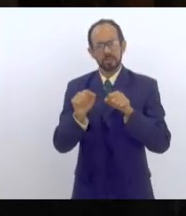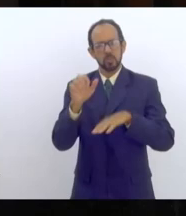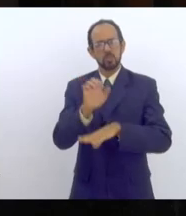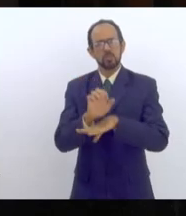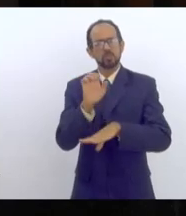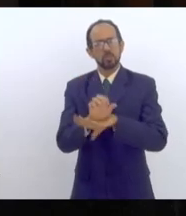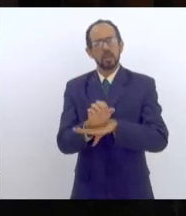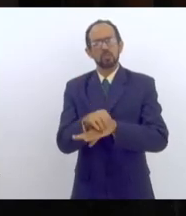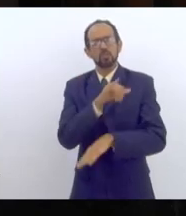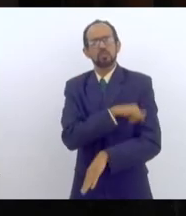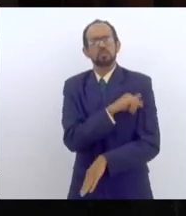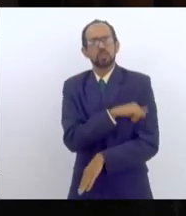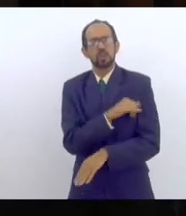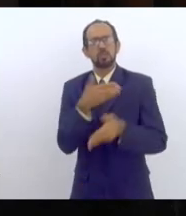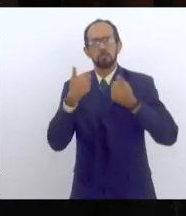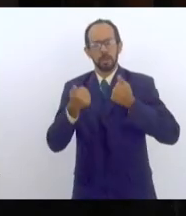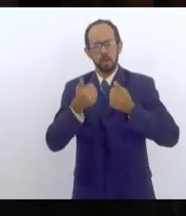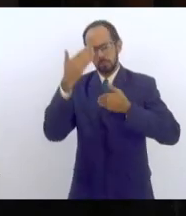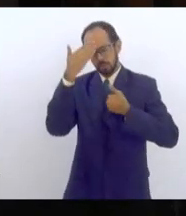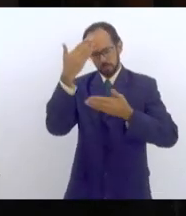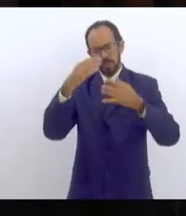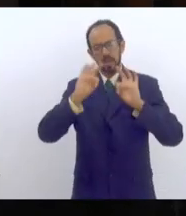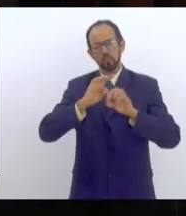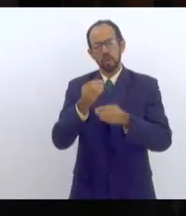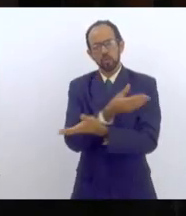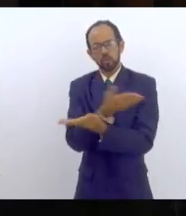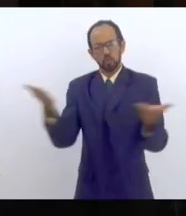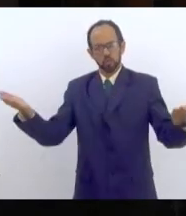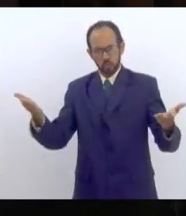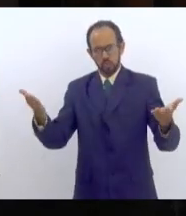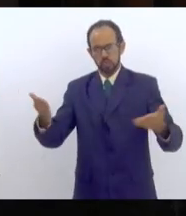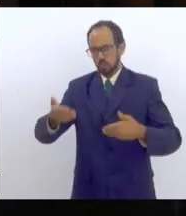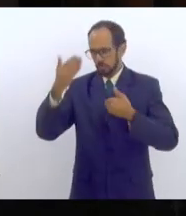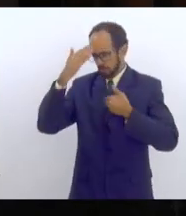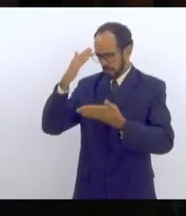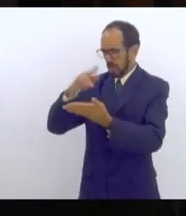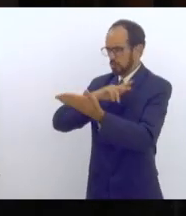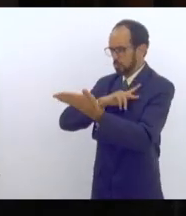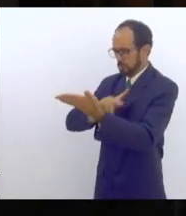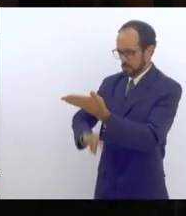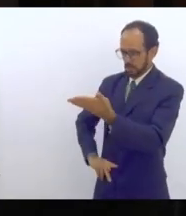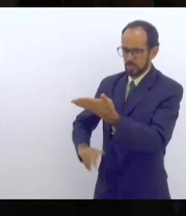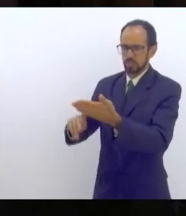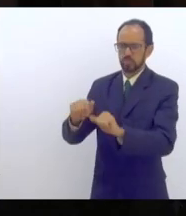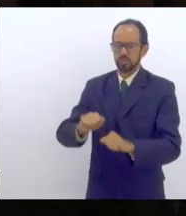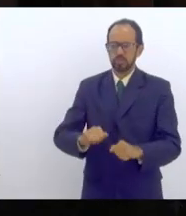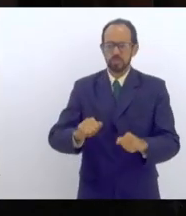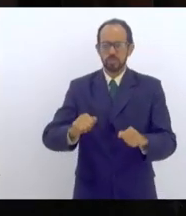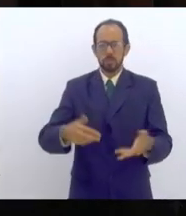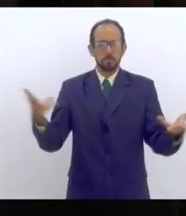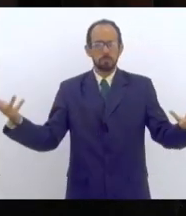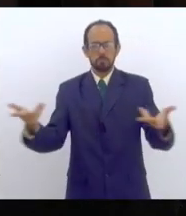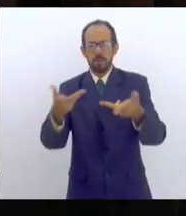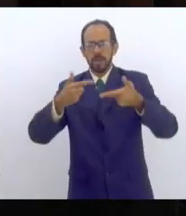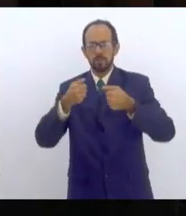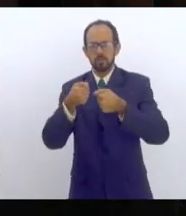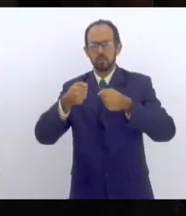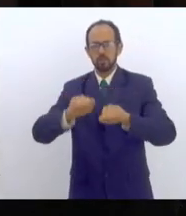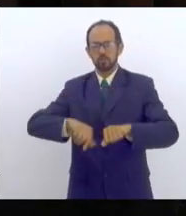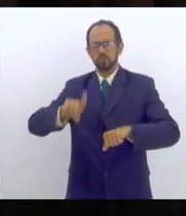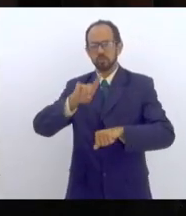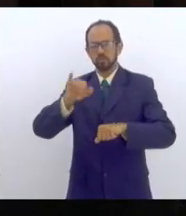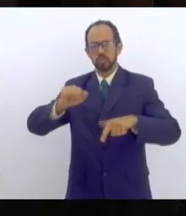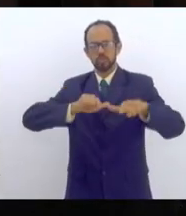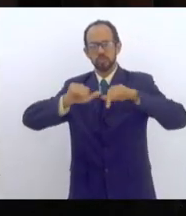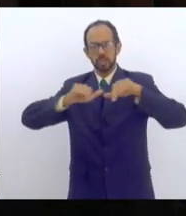viver. Muito obrigado a todas e todos, muito obrigado, presidente. Um excelente dia de